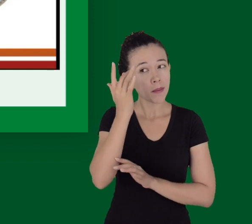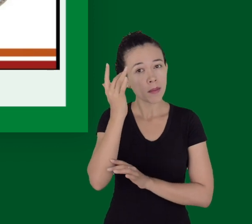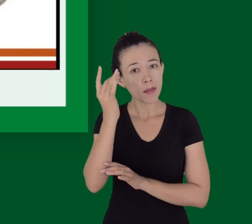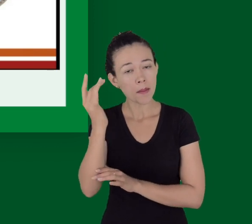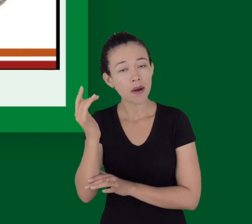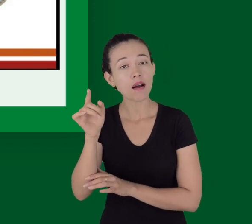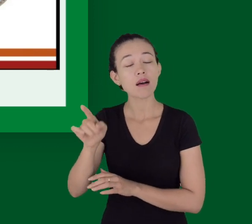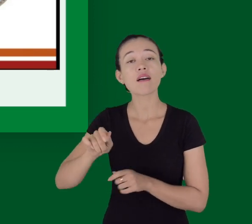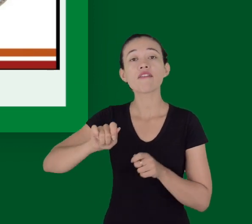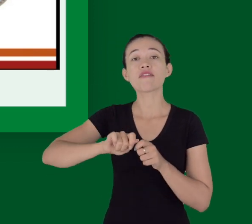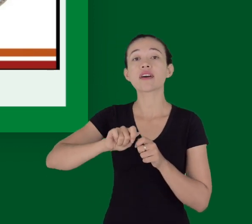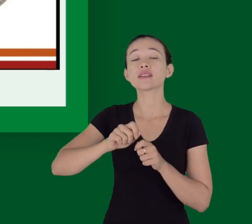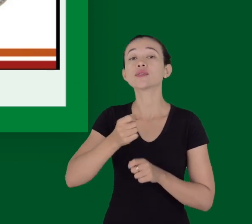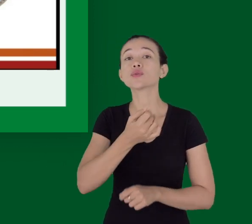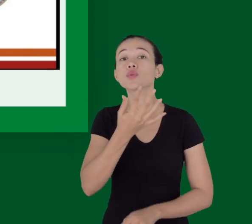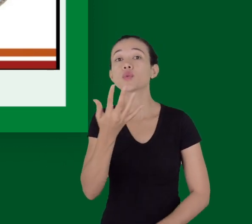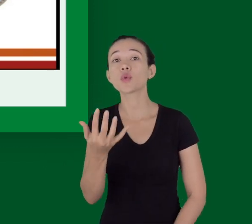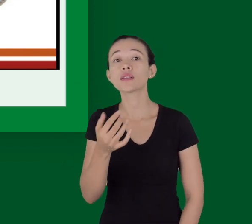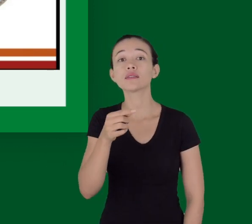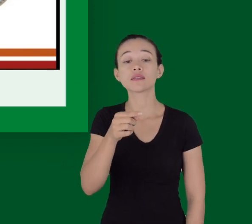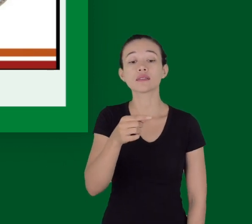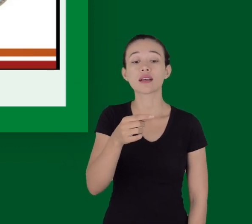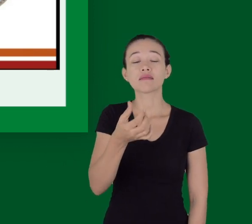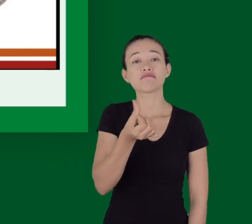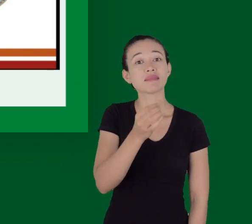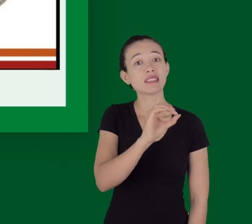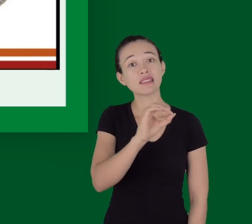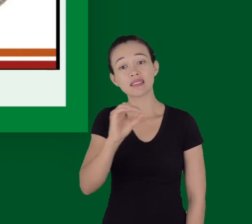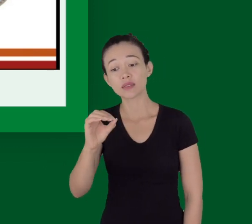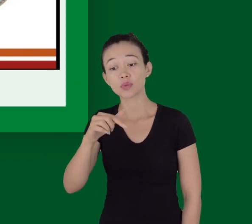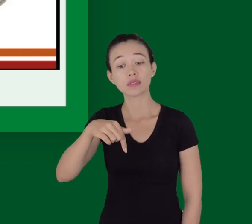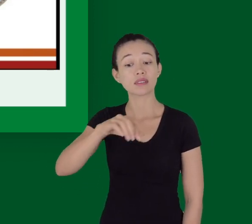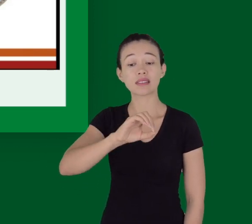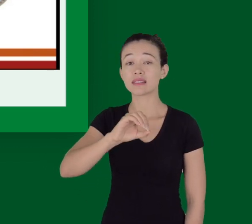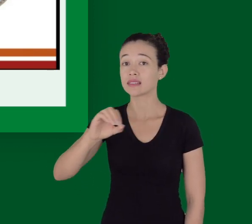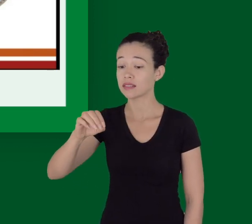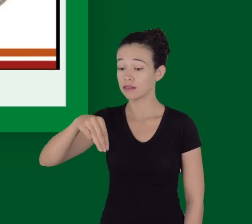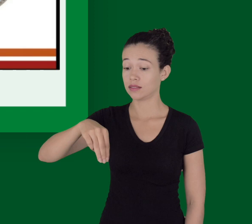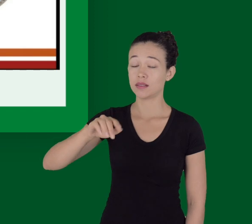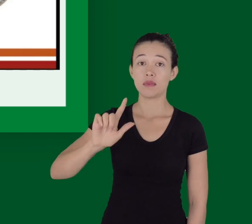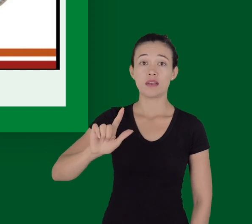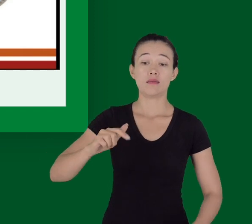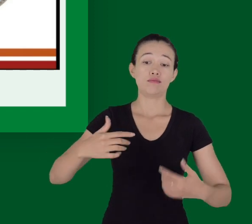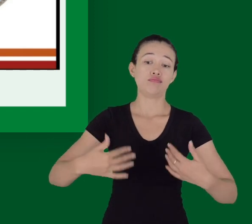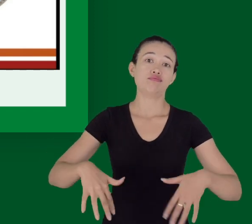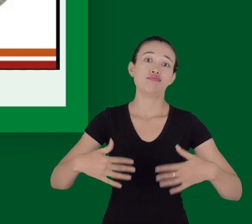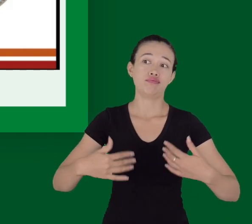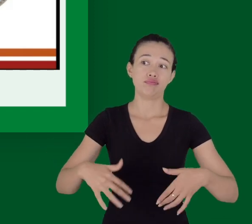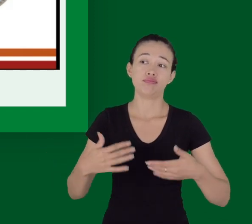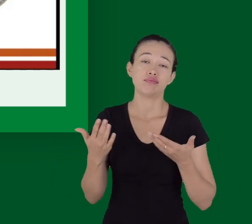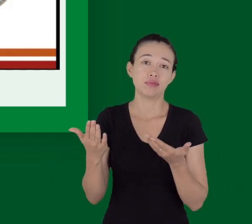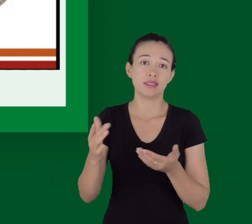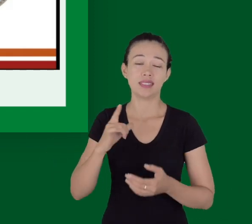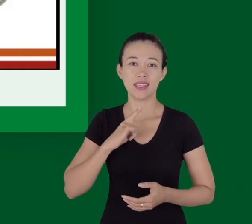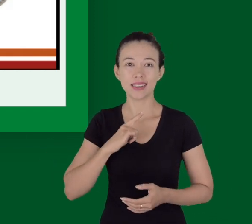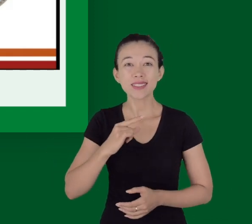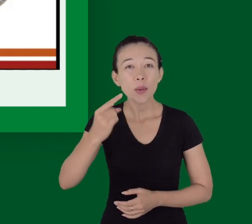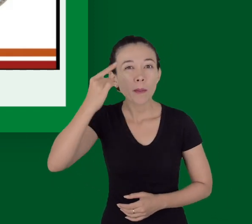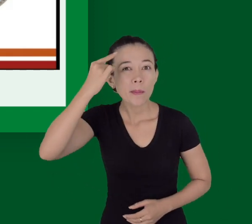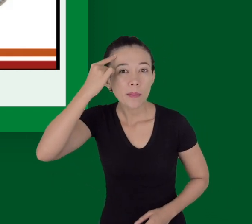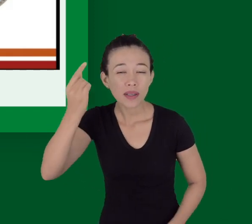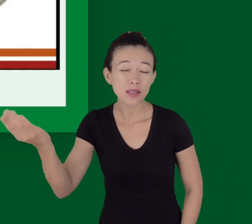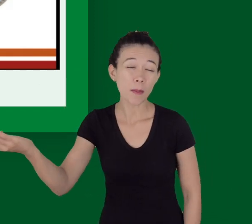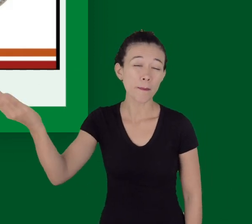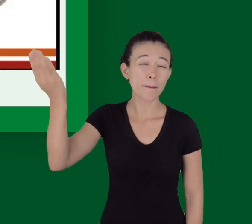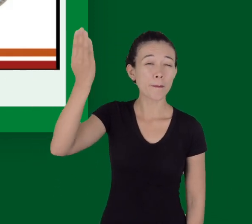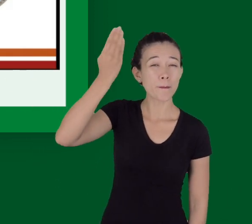150, 270 ml. Mas eu tenho produção de mais ou menos 600, 700 ml ao dia, então é 4 vezes o seu volume.